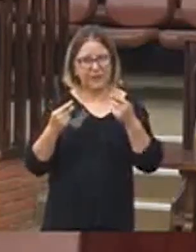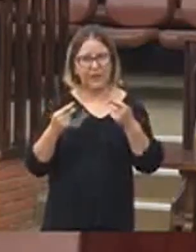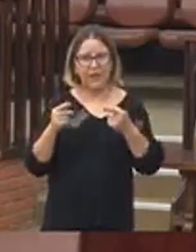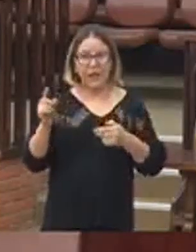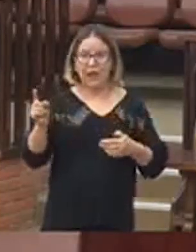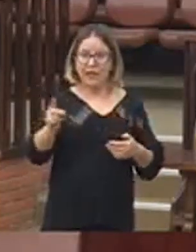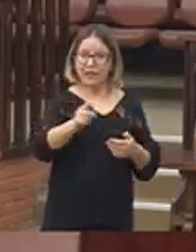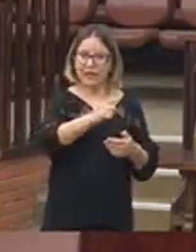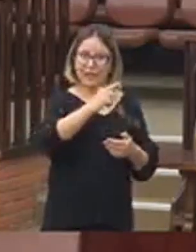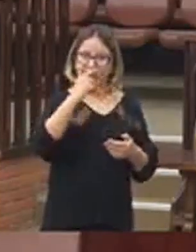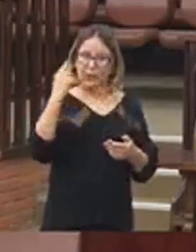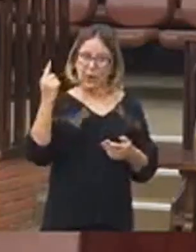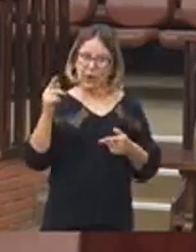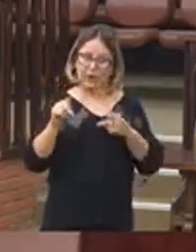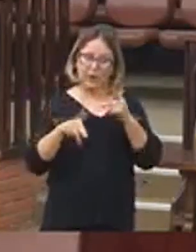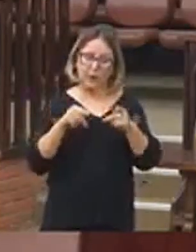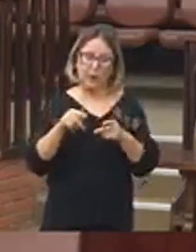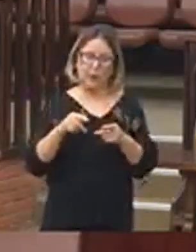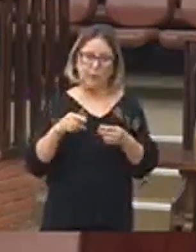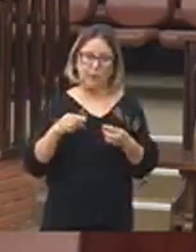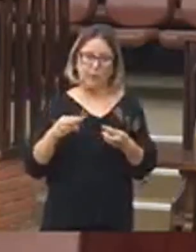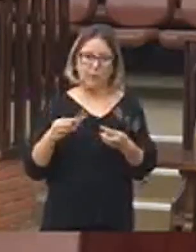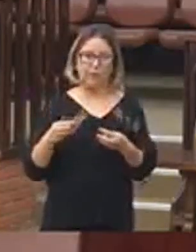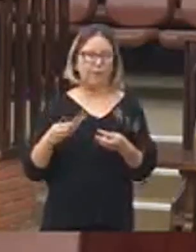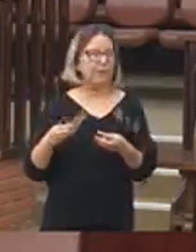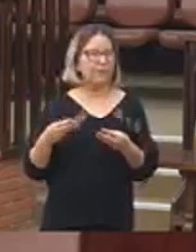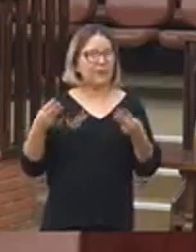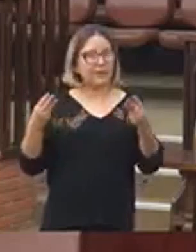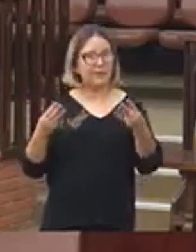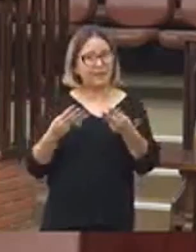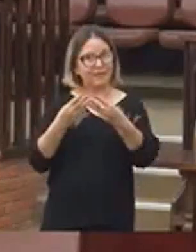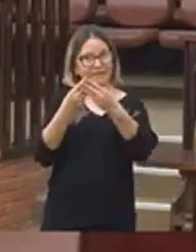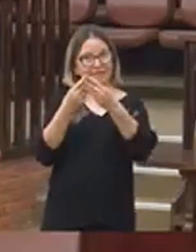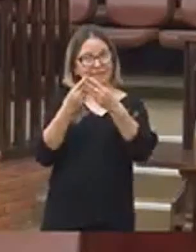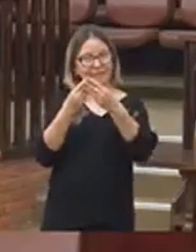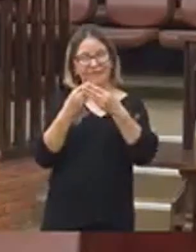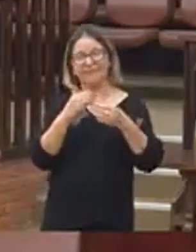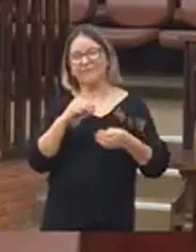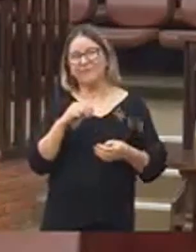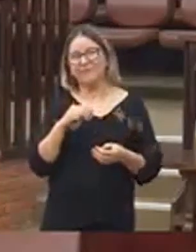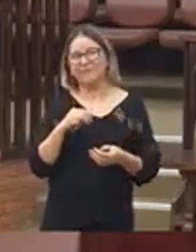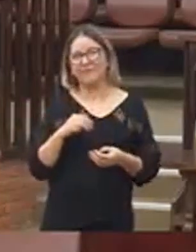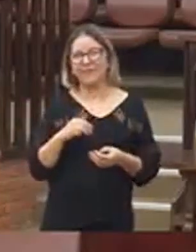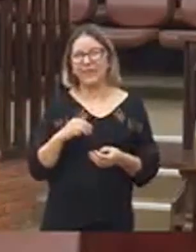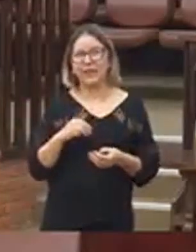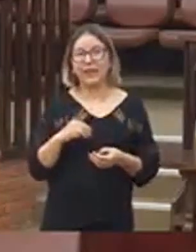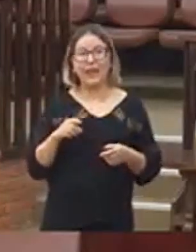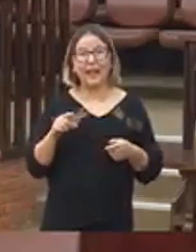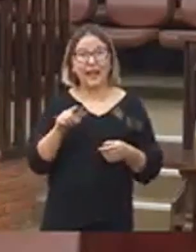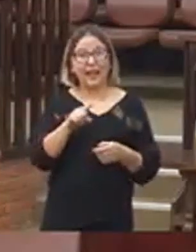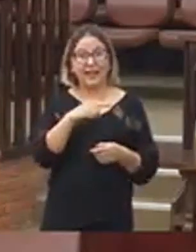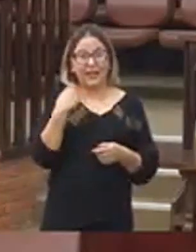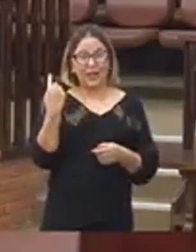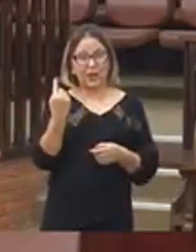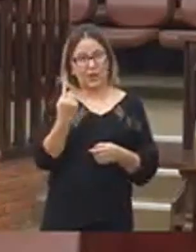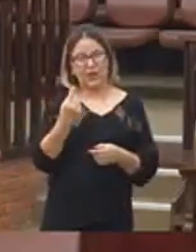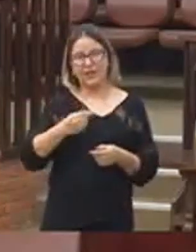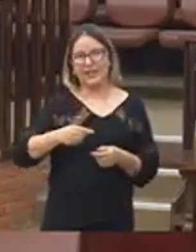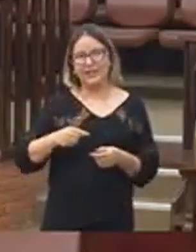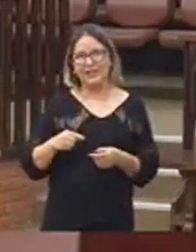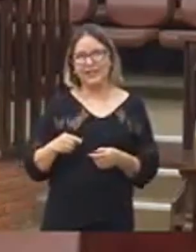povo hebreu da época, cristãos convertidos, portanto também nós, visto que temos